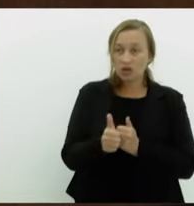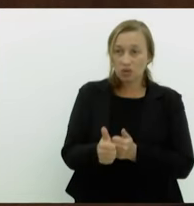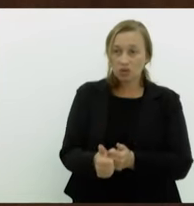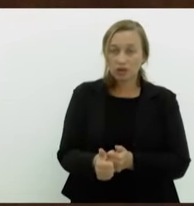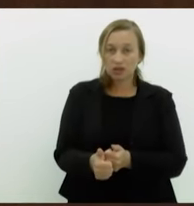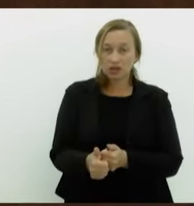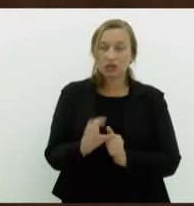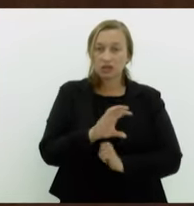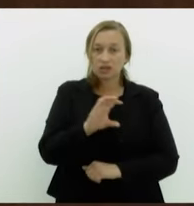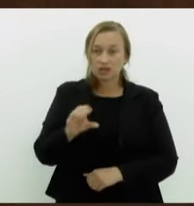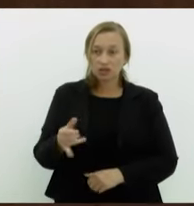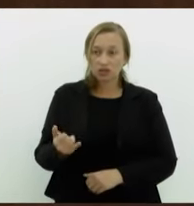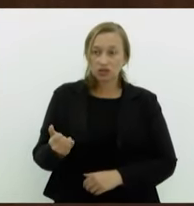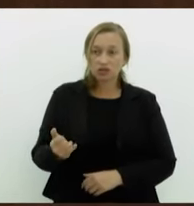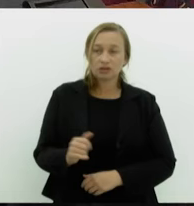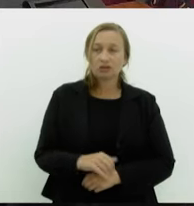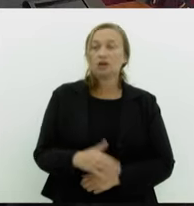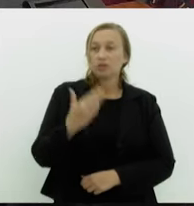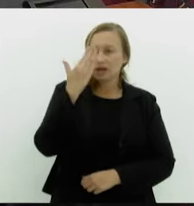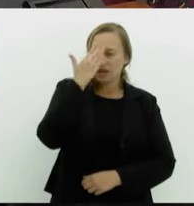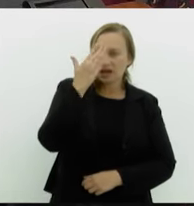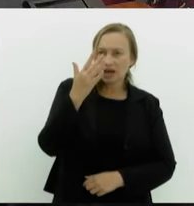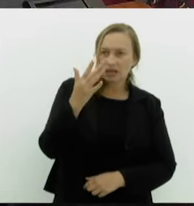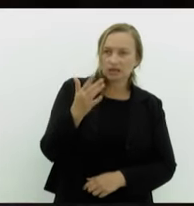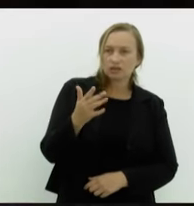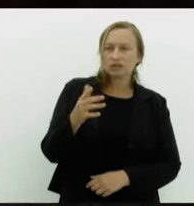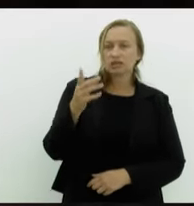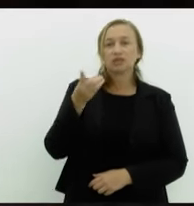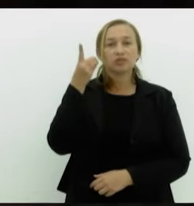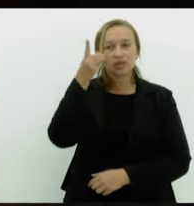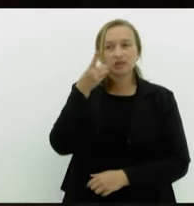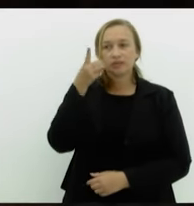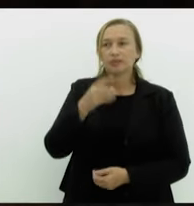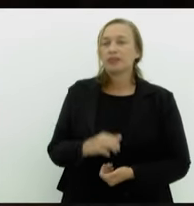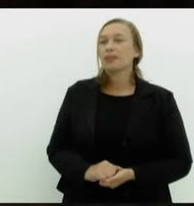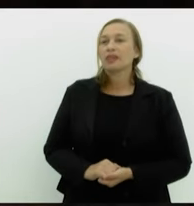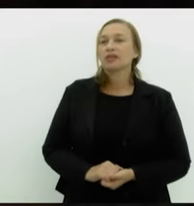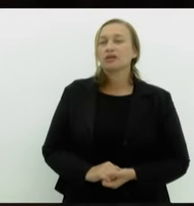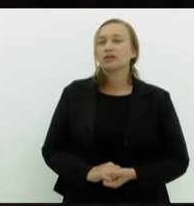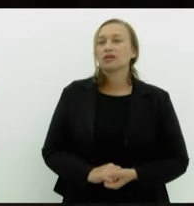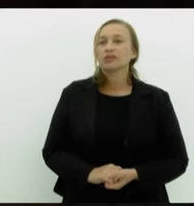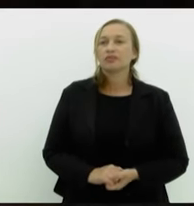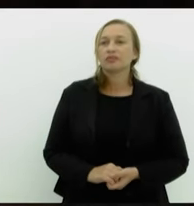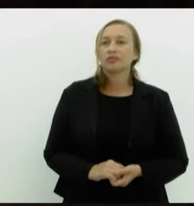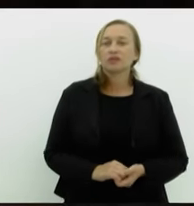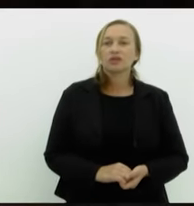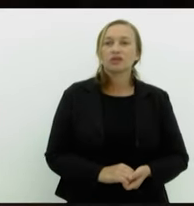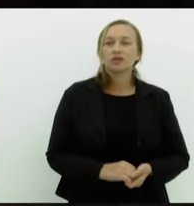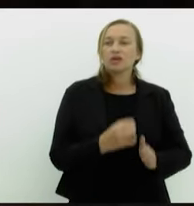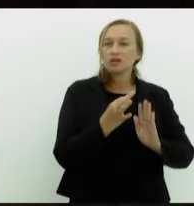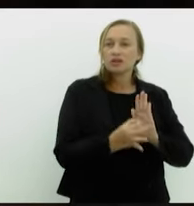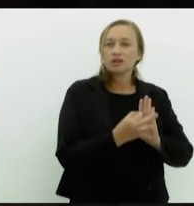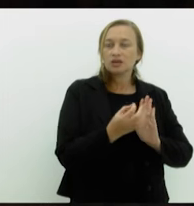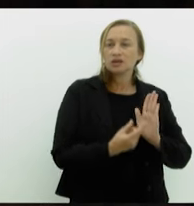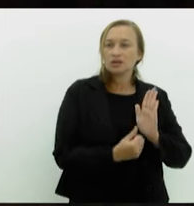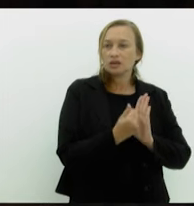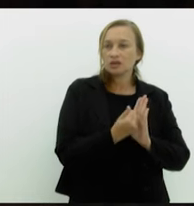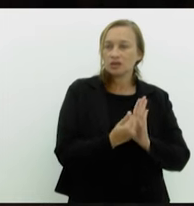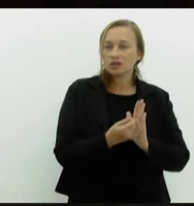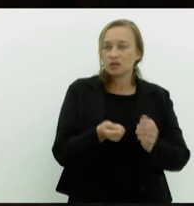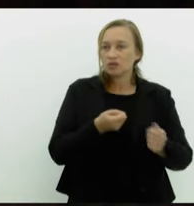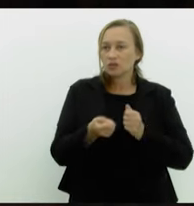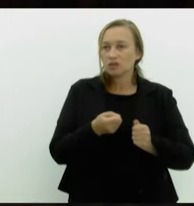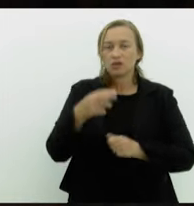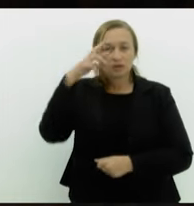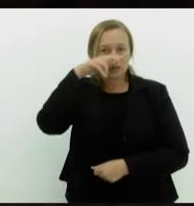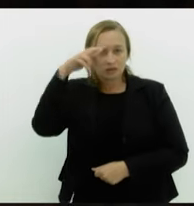o parecer da CCJ. Muito obrigado, nosso nobre deputado. Parecer de orçamento, finanças, fiscalização financeira